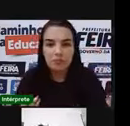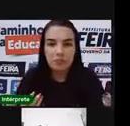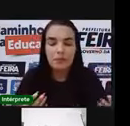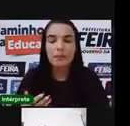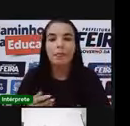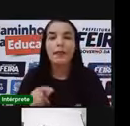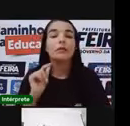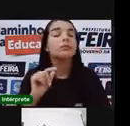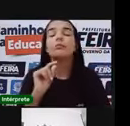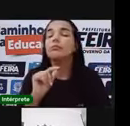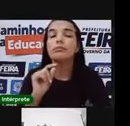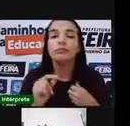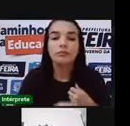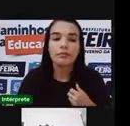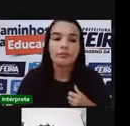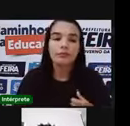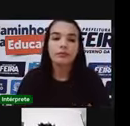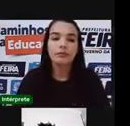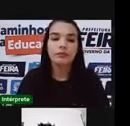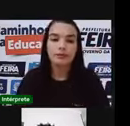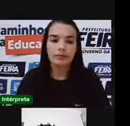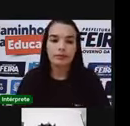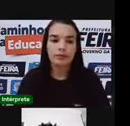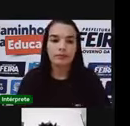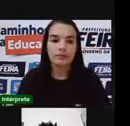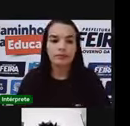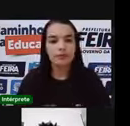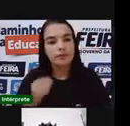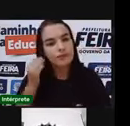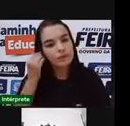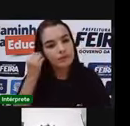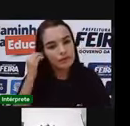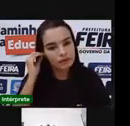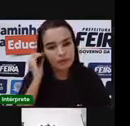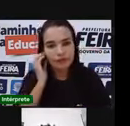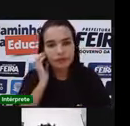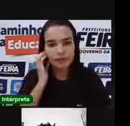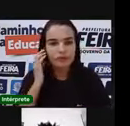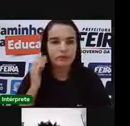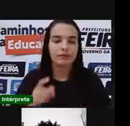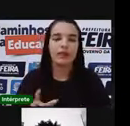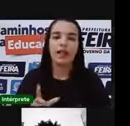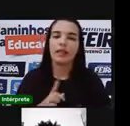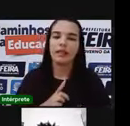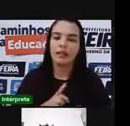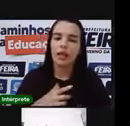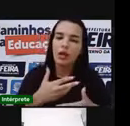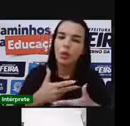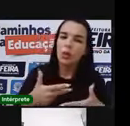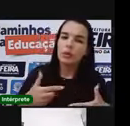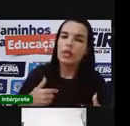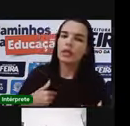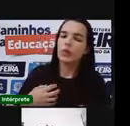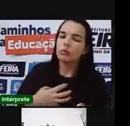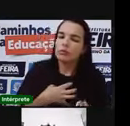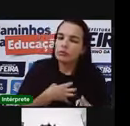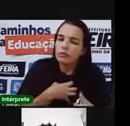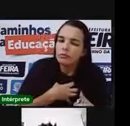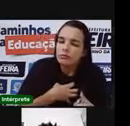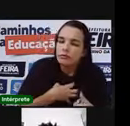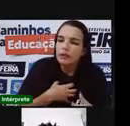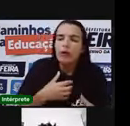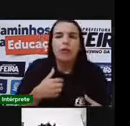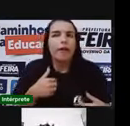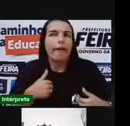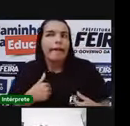O que é a sororidade? A sororidade é eu saber que tem coisas que eu sinto, que eu